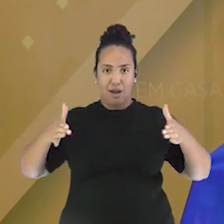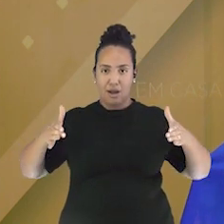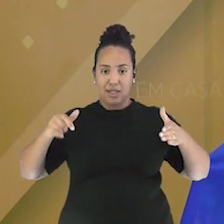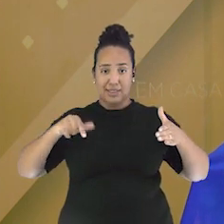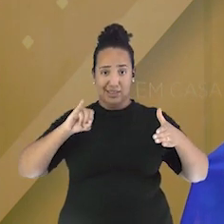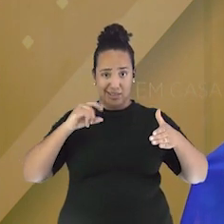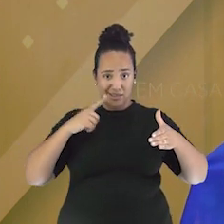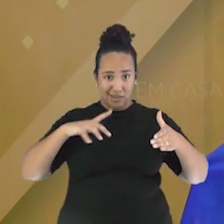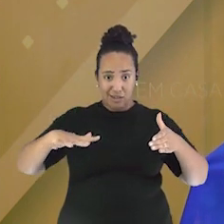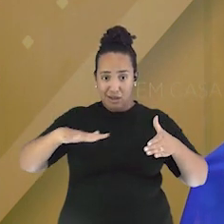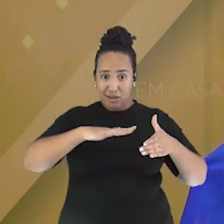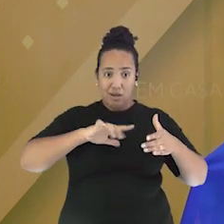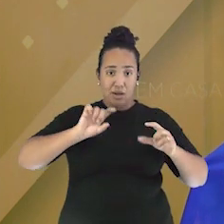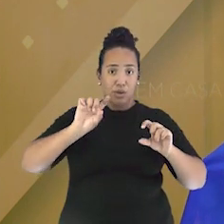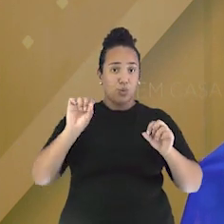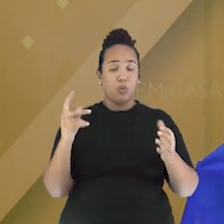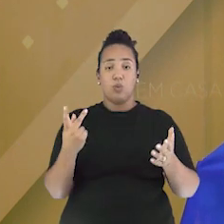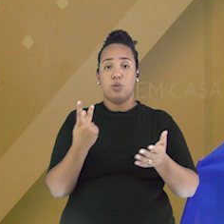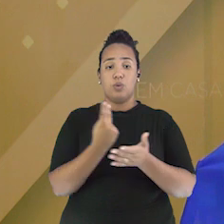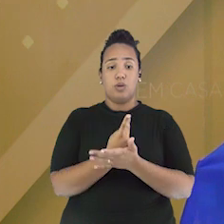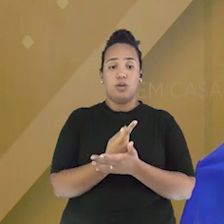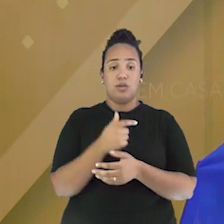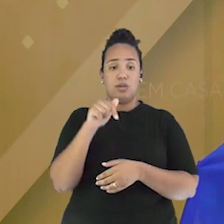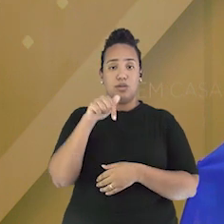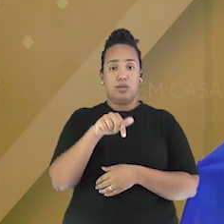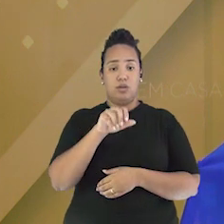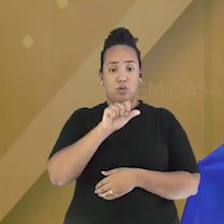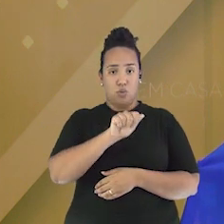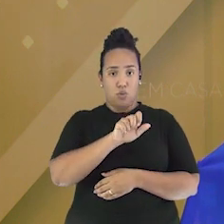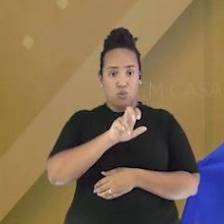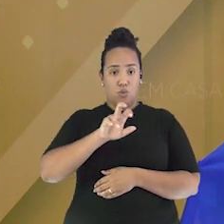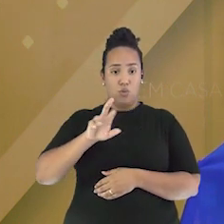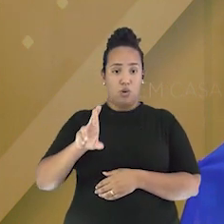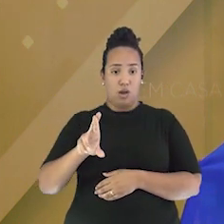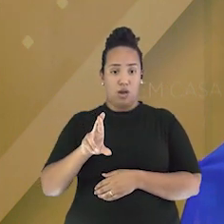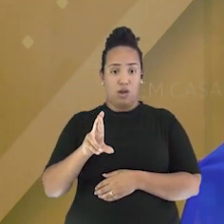espaço, se tem espaço, o que acontece? O ar, ele pode